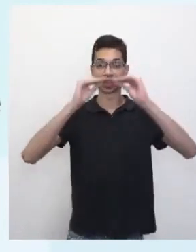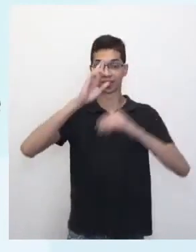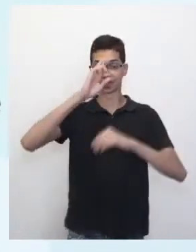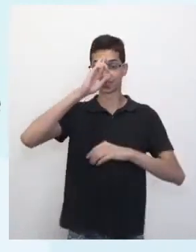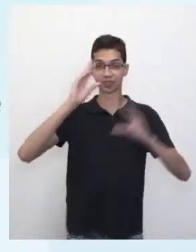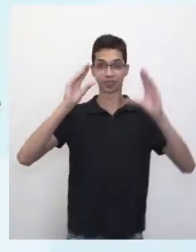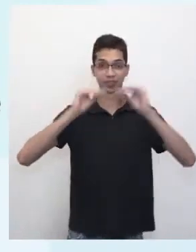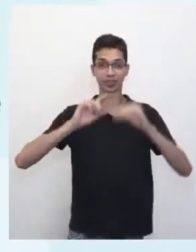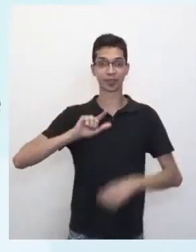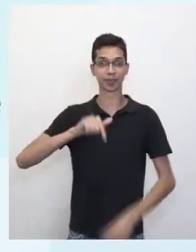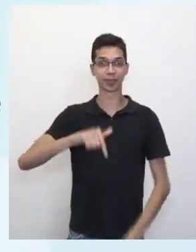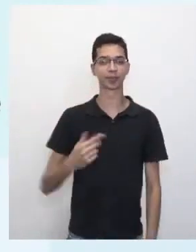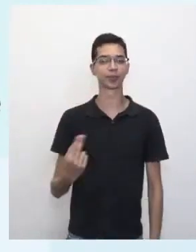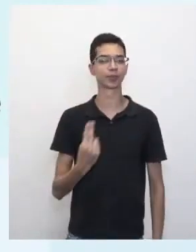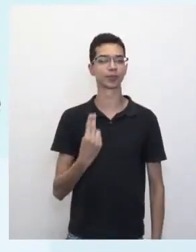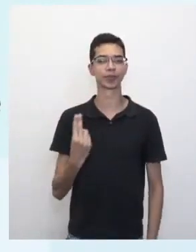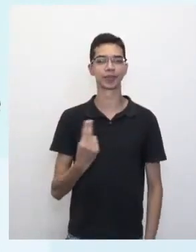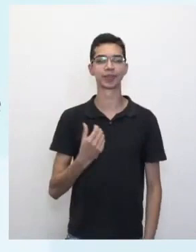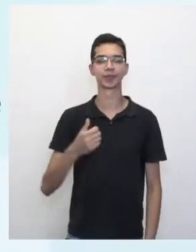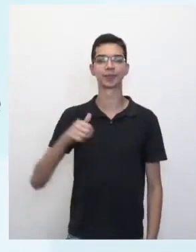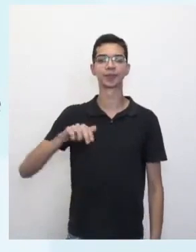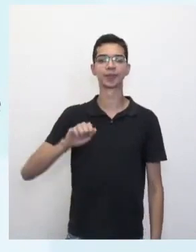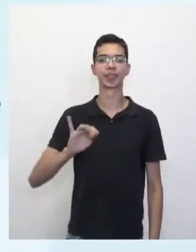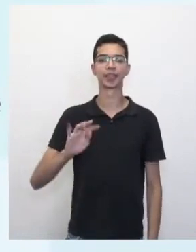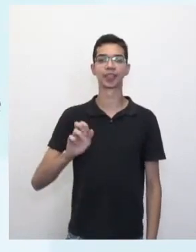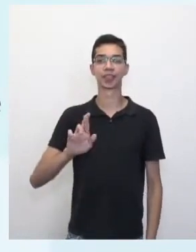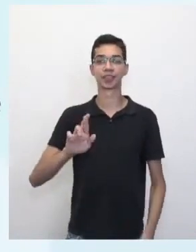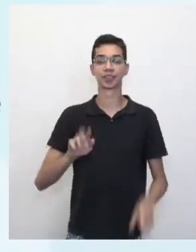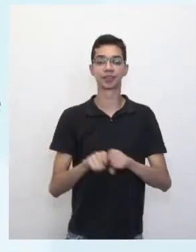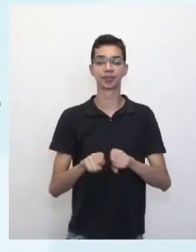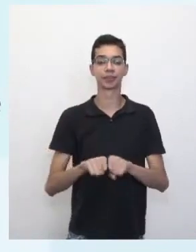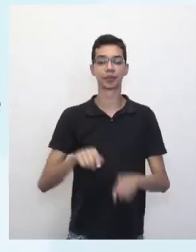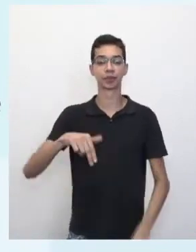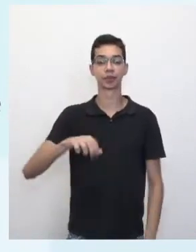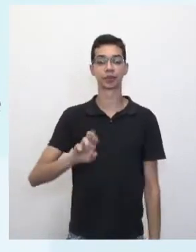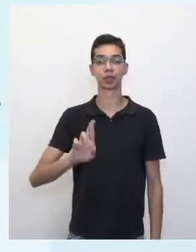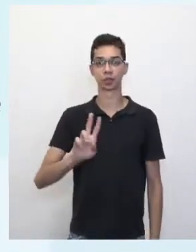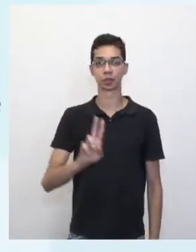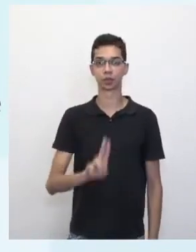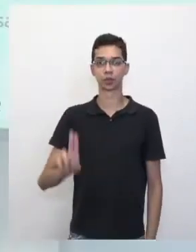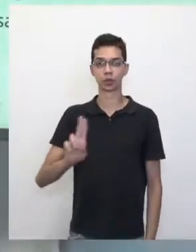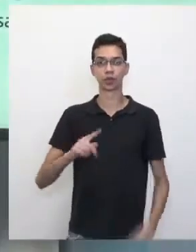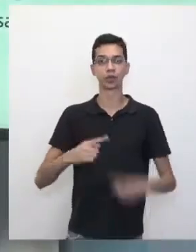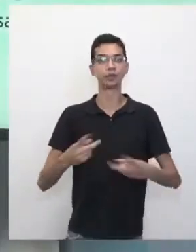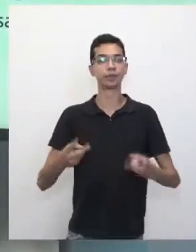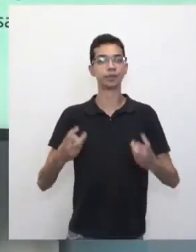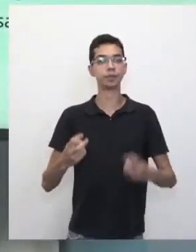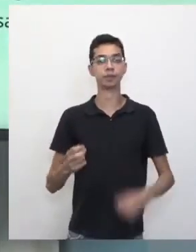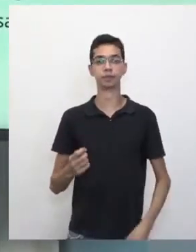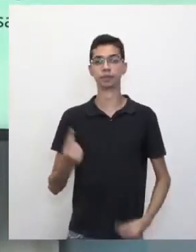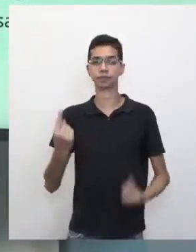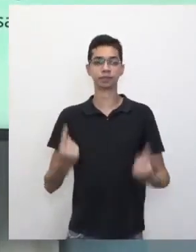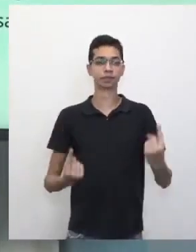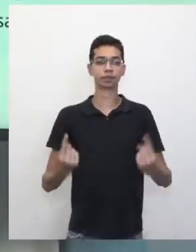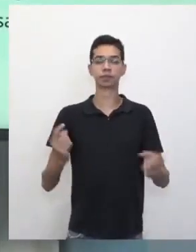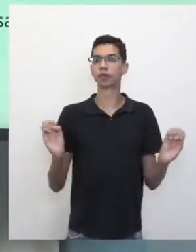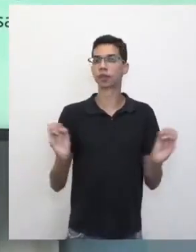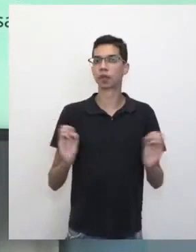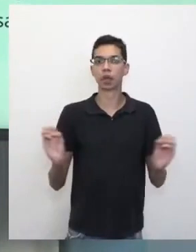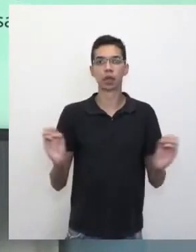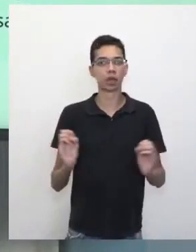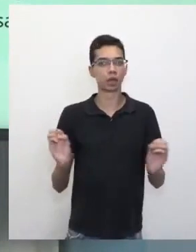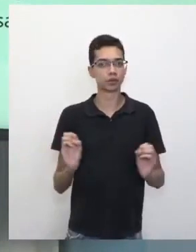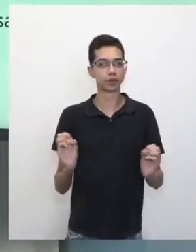ideia é essa, usando aí o neither e o nor. Vocês perceberam que aqui a ideia é negativa. Nenhum, nem o outro.